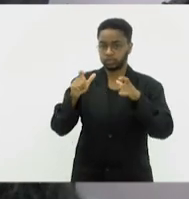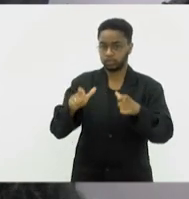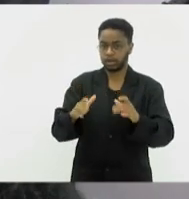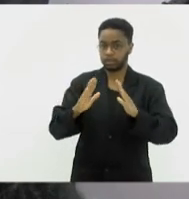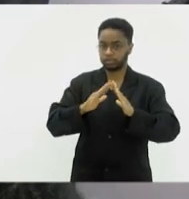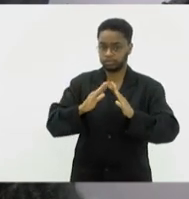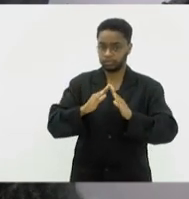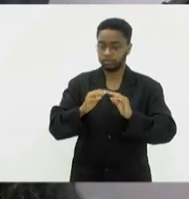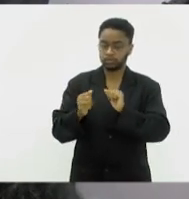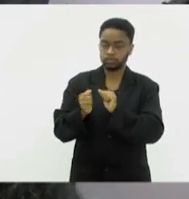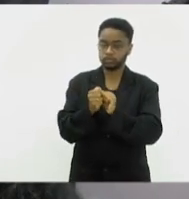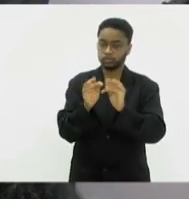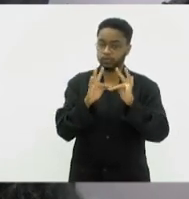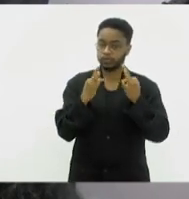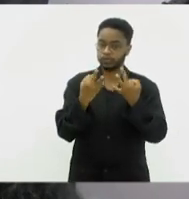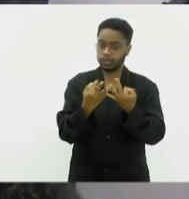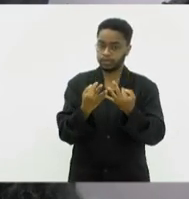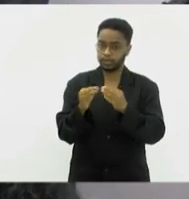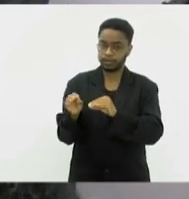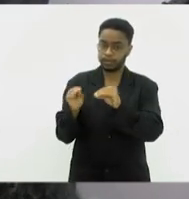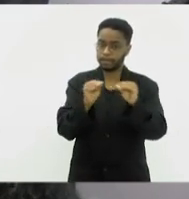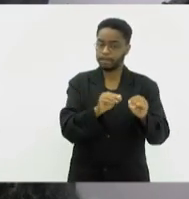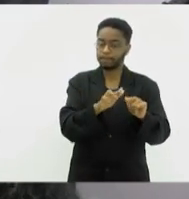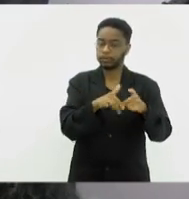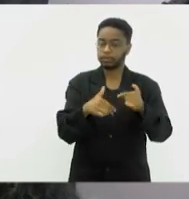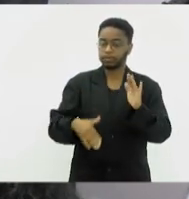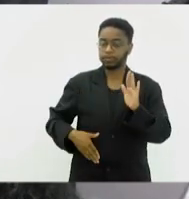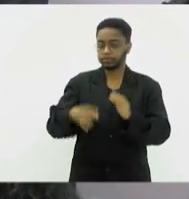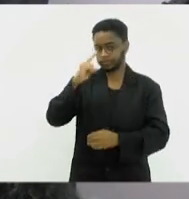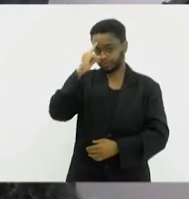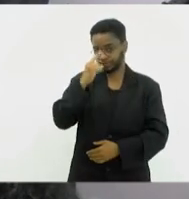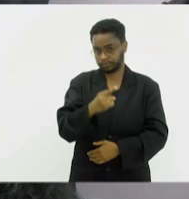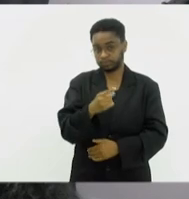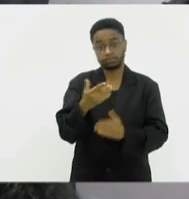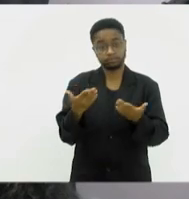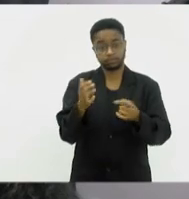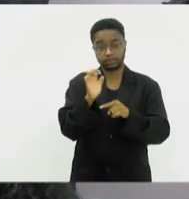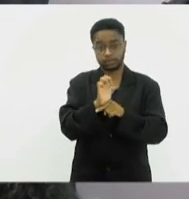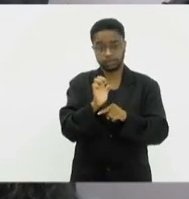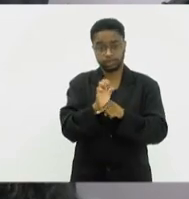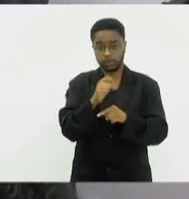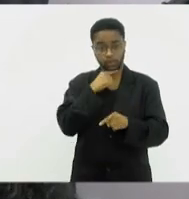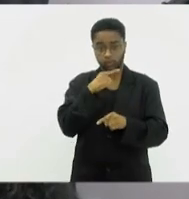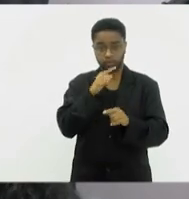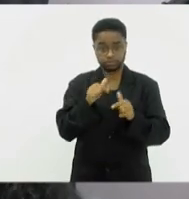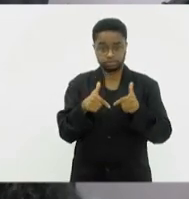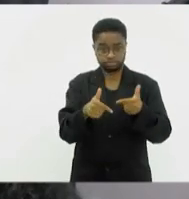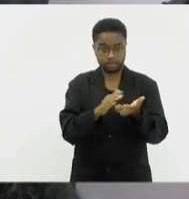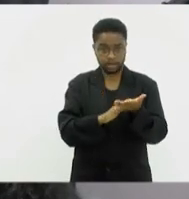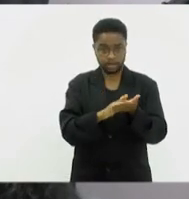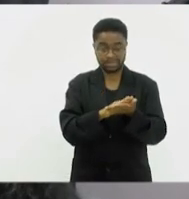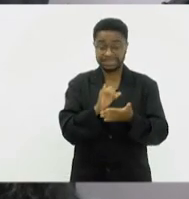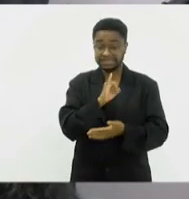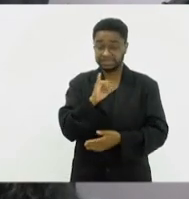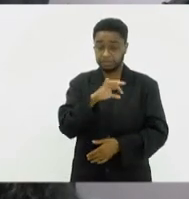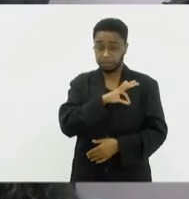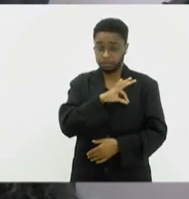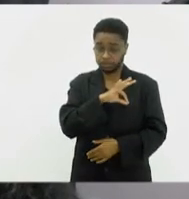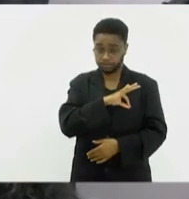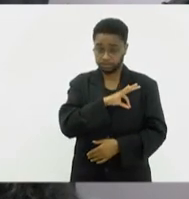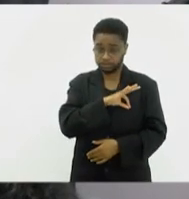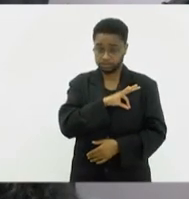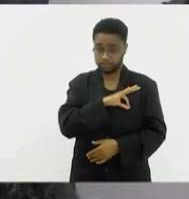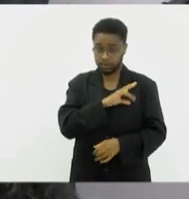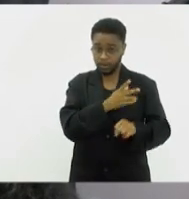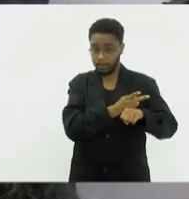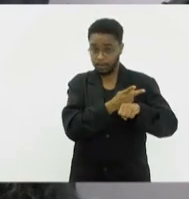com toda a sua família, por ordem do tráfico. Entendeu? E o Estado sem braço para conseguir fazer nada. Se esse policial for